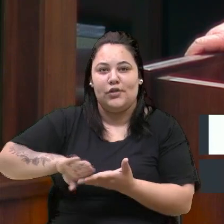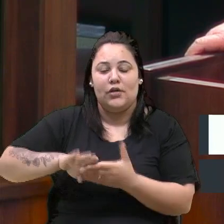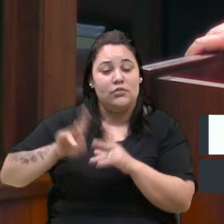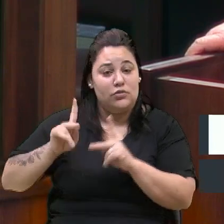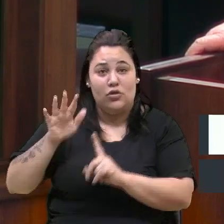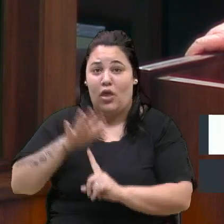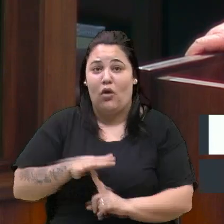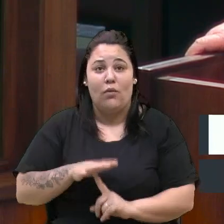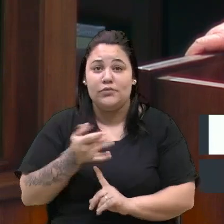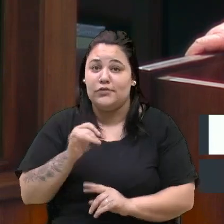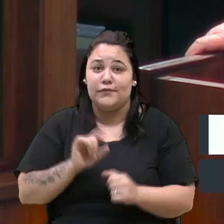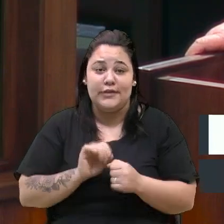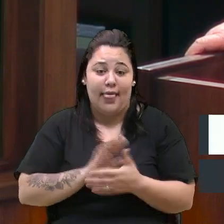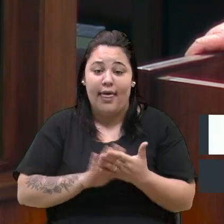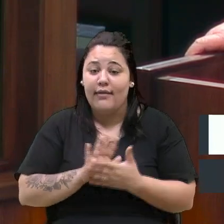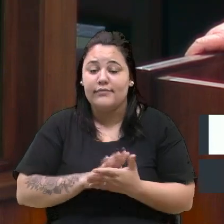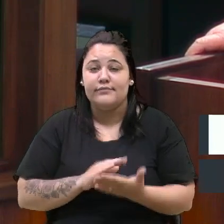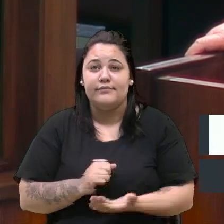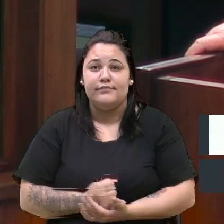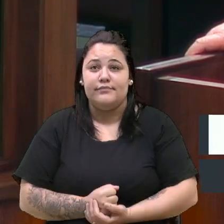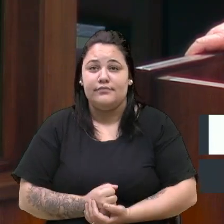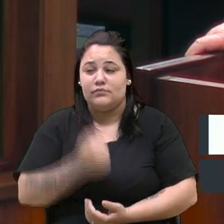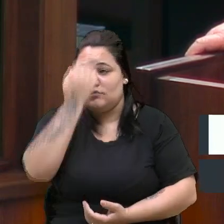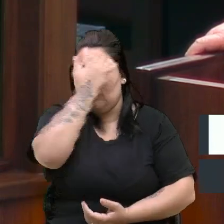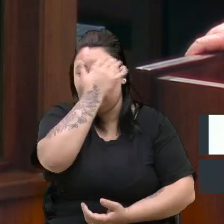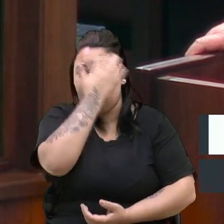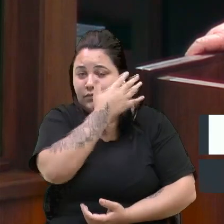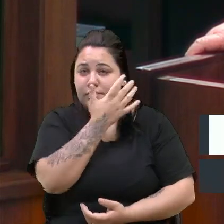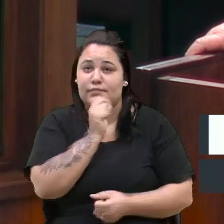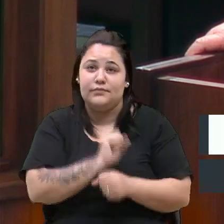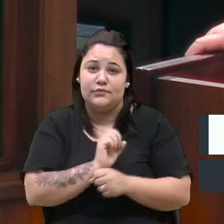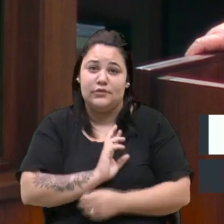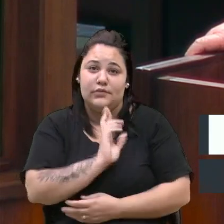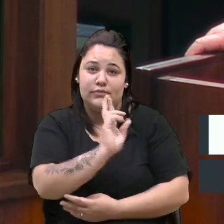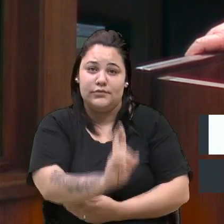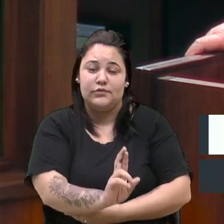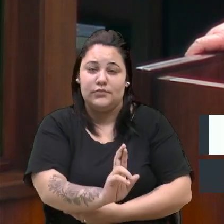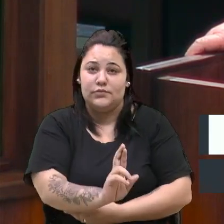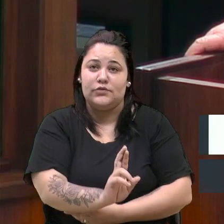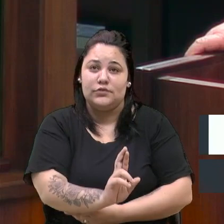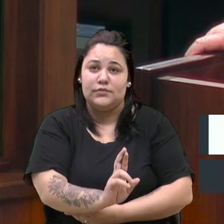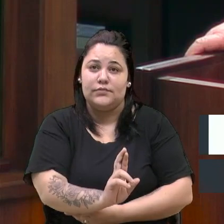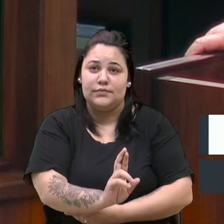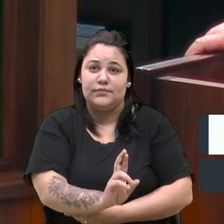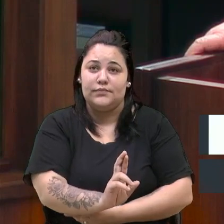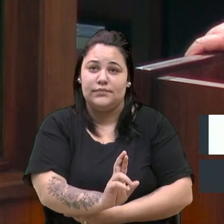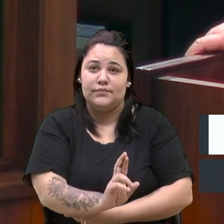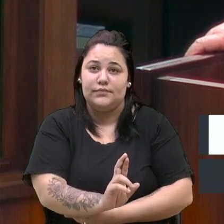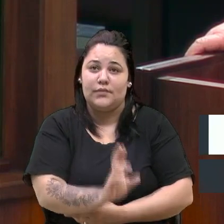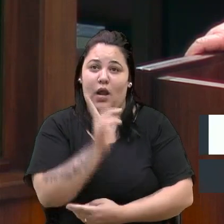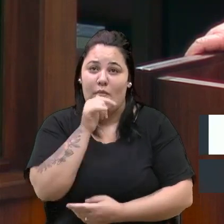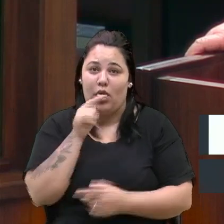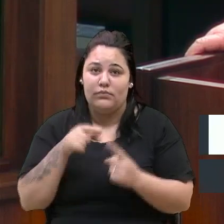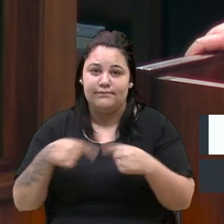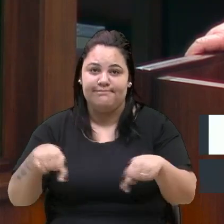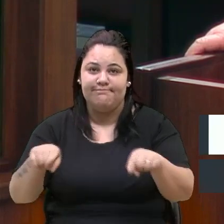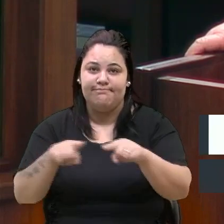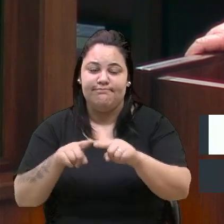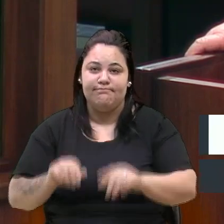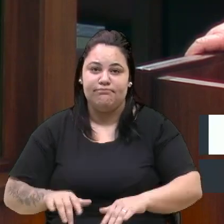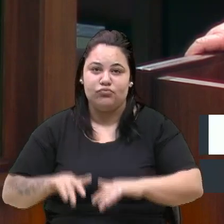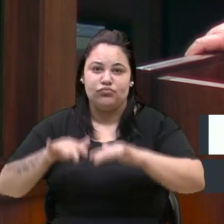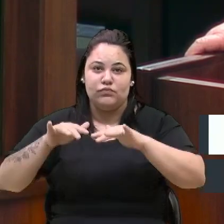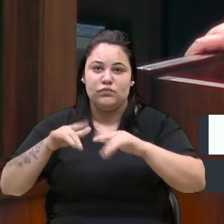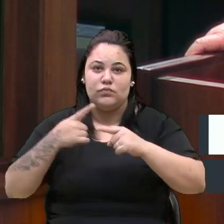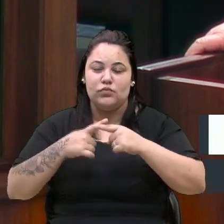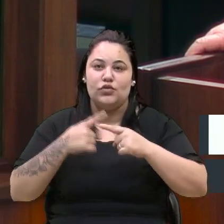for feita alguma coisa. O prefeito ficou de dar uma revisada de imediato lá no piscinão, porque o piscinão ontem,